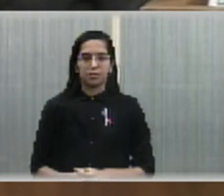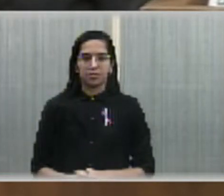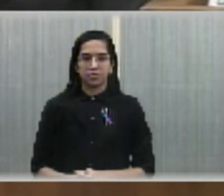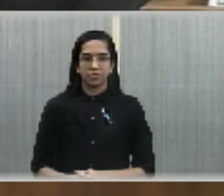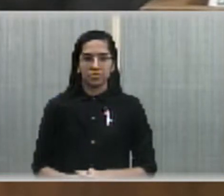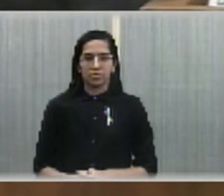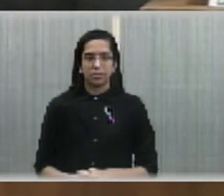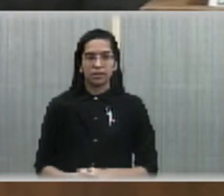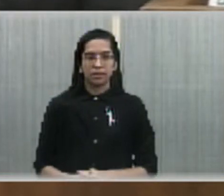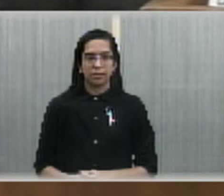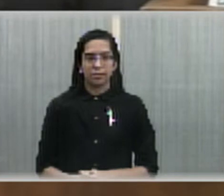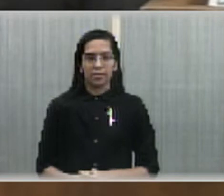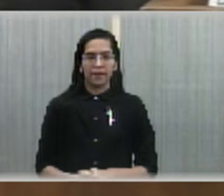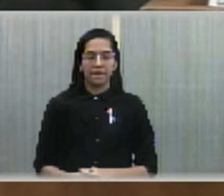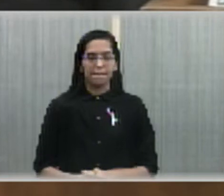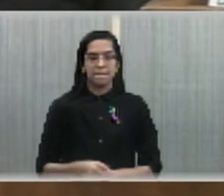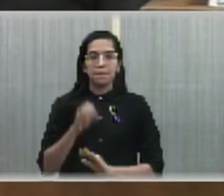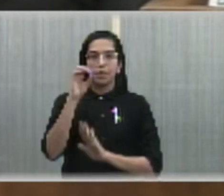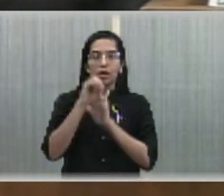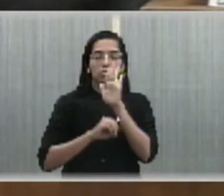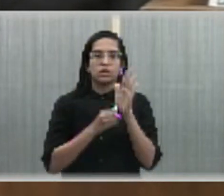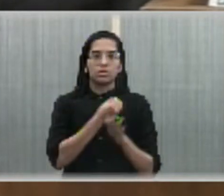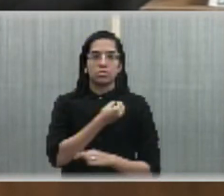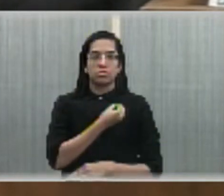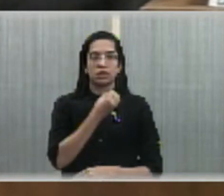Mesma coisa, né? Ofício número